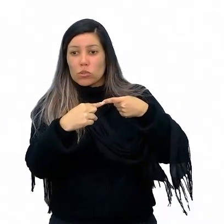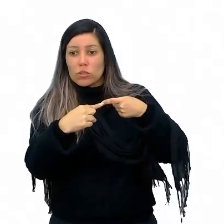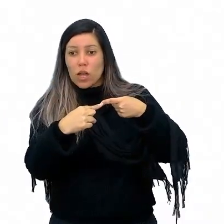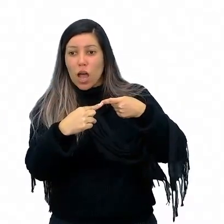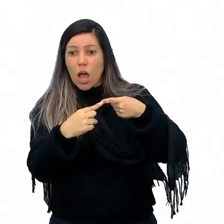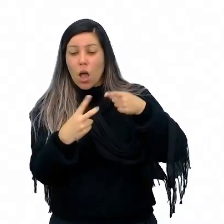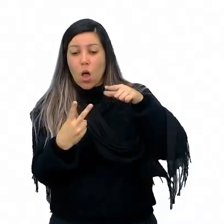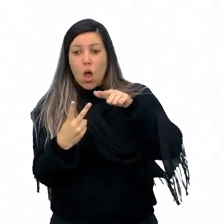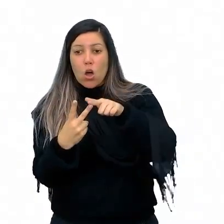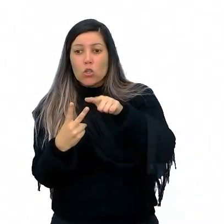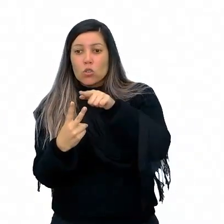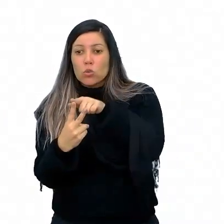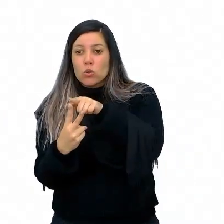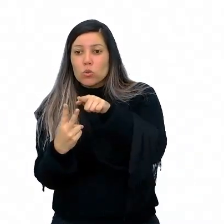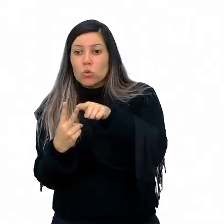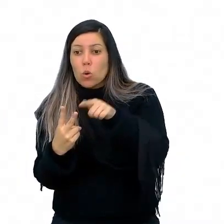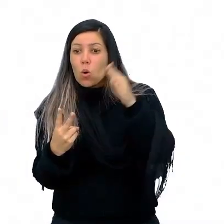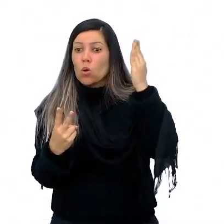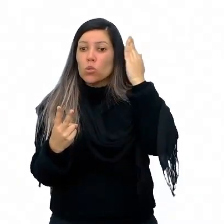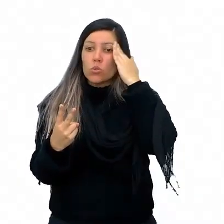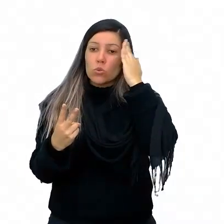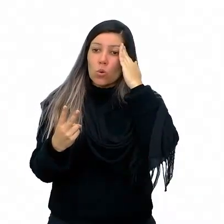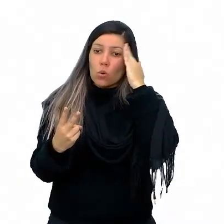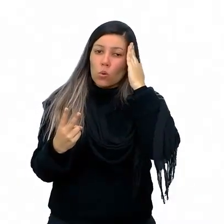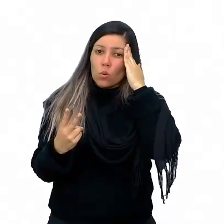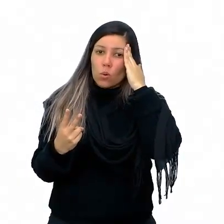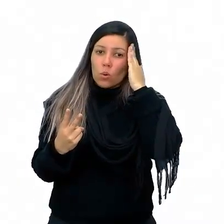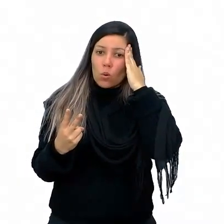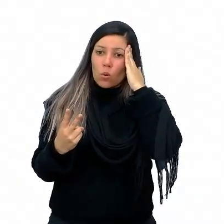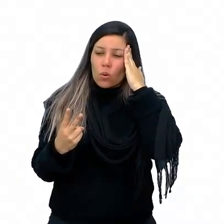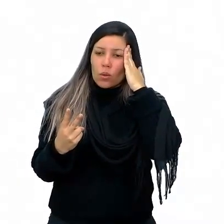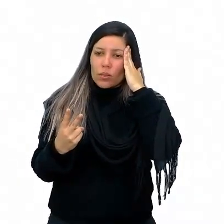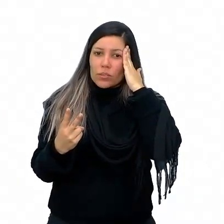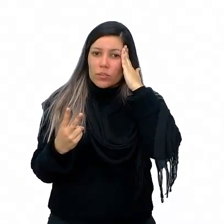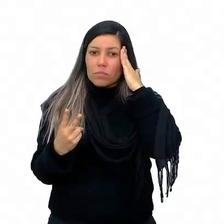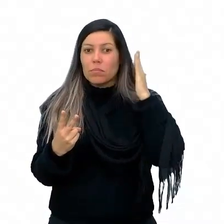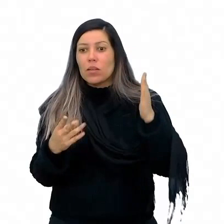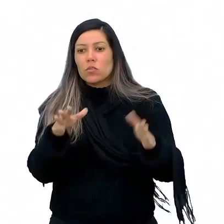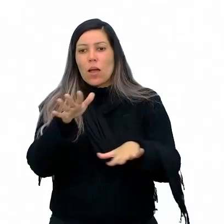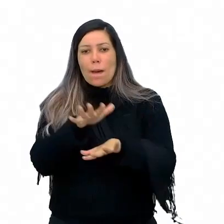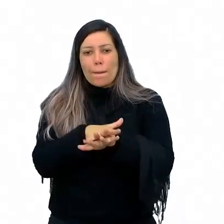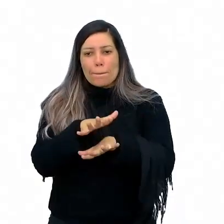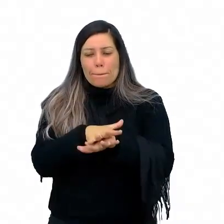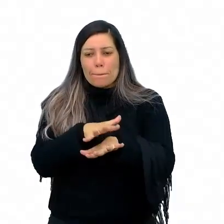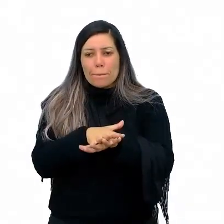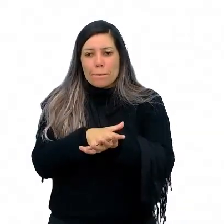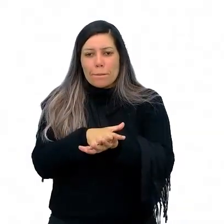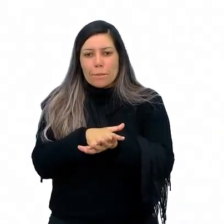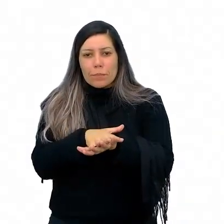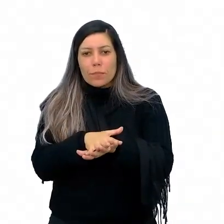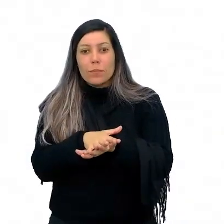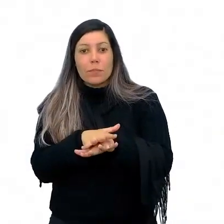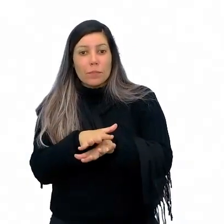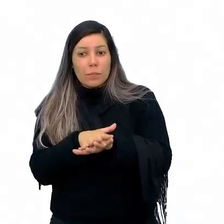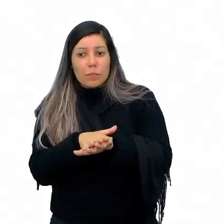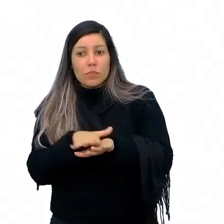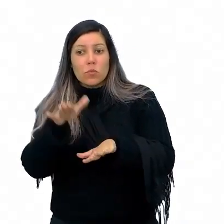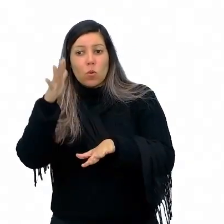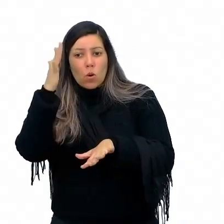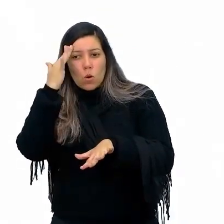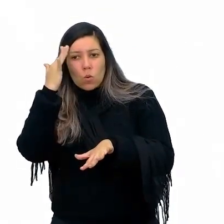sobre o ensino, né, e sobre a própria matemática, ok? Esse